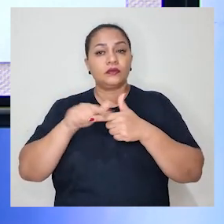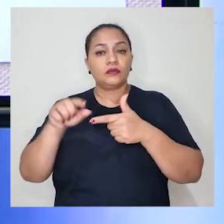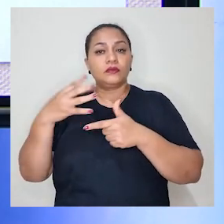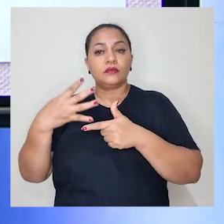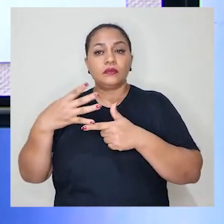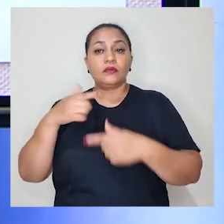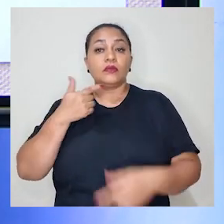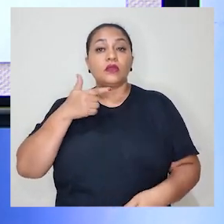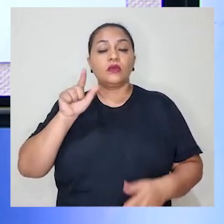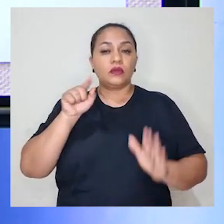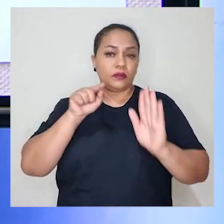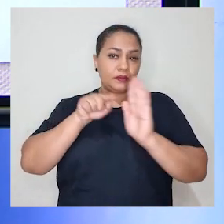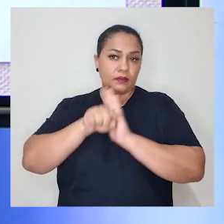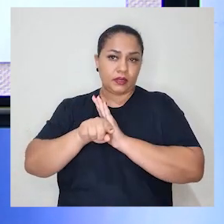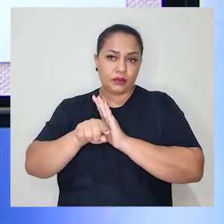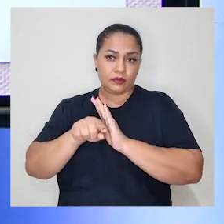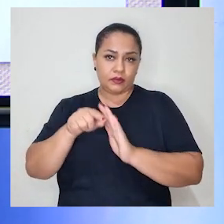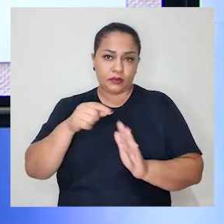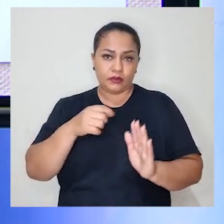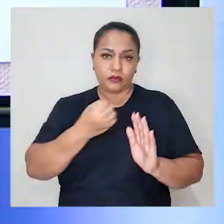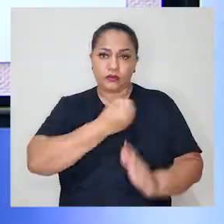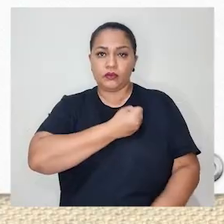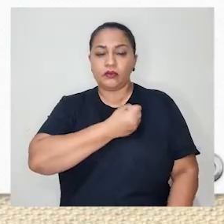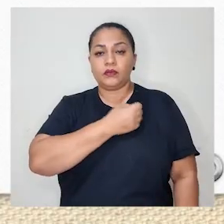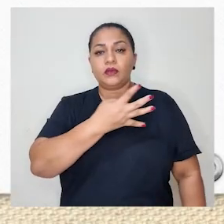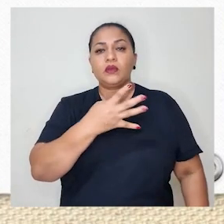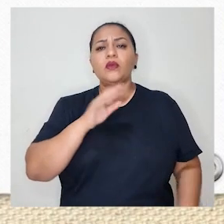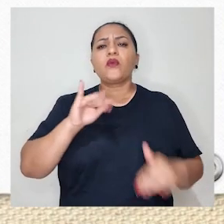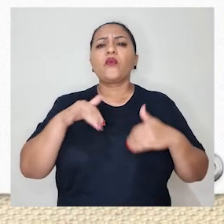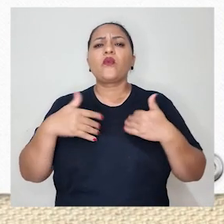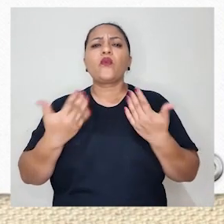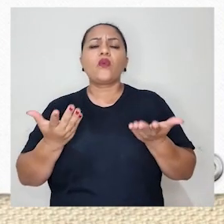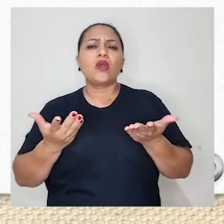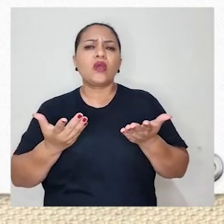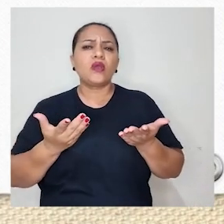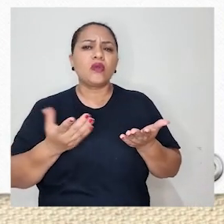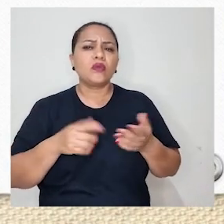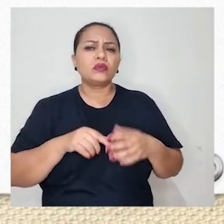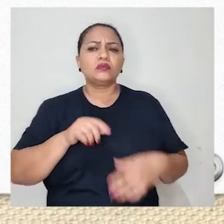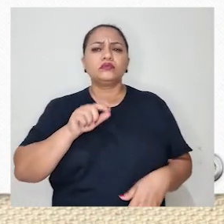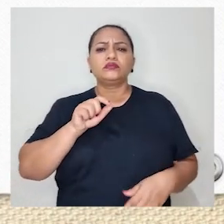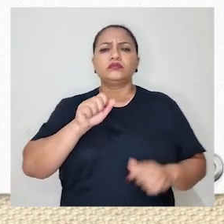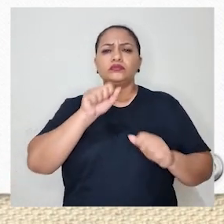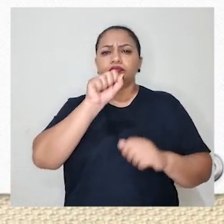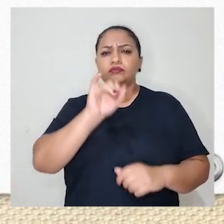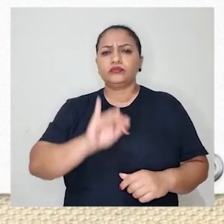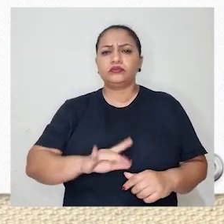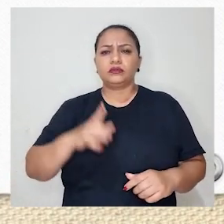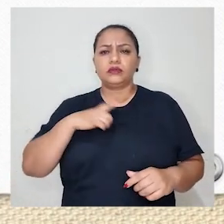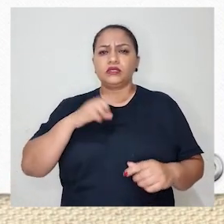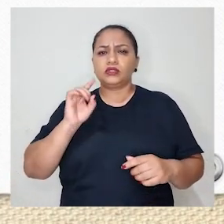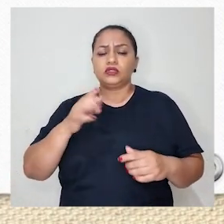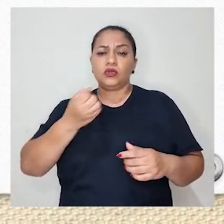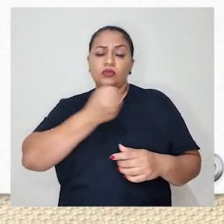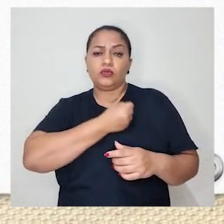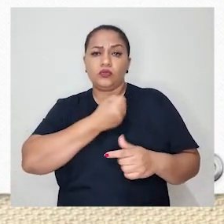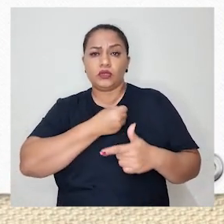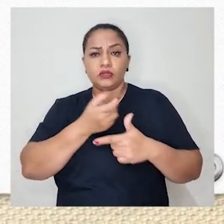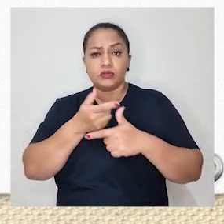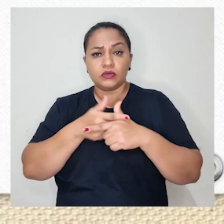Próximo exercício, exercício 4. Qual das alternativas a seguir contém apenas números divisíveis por